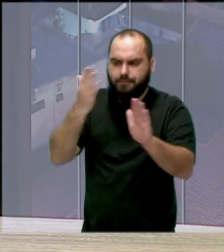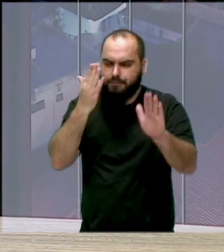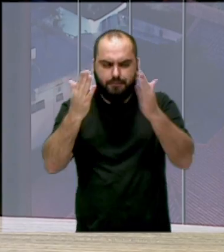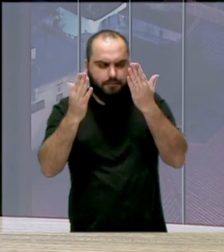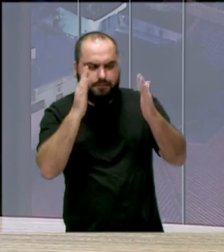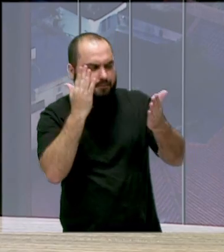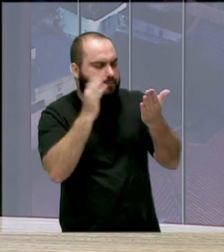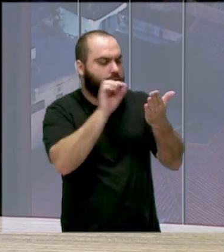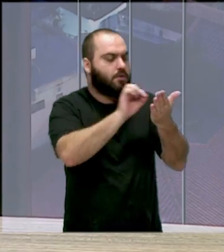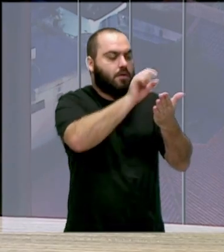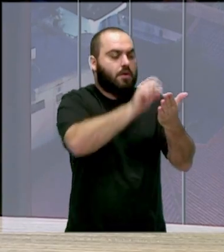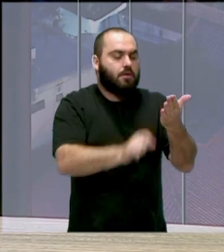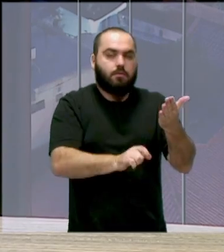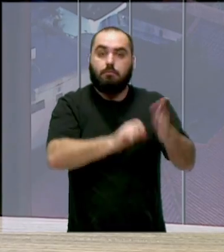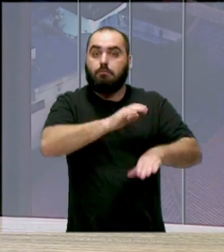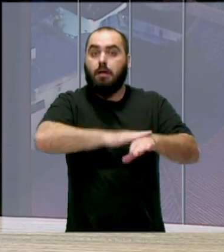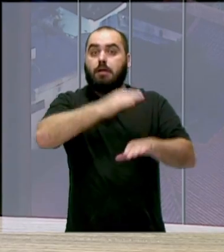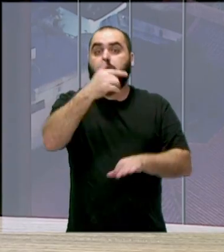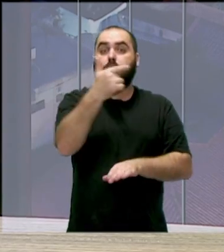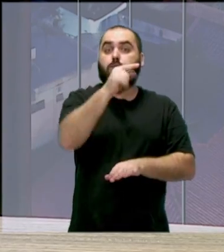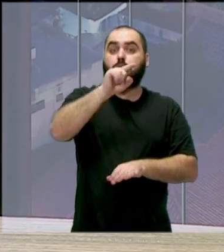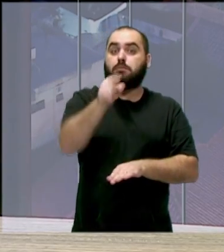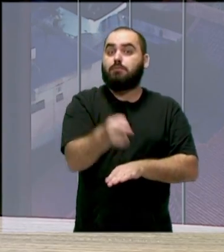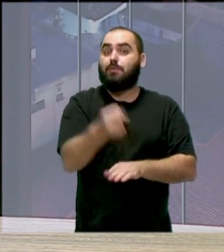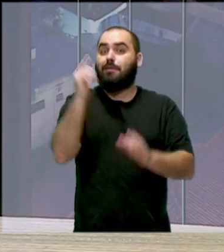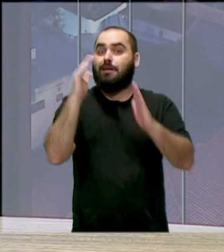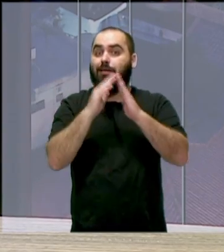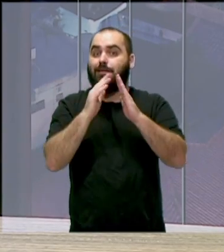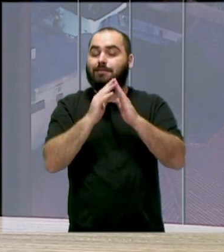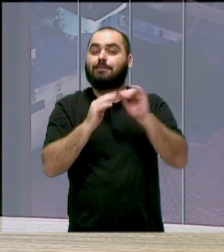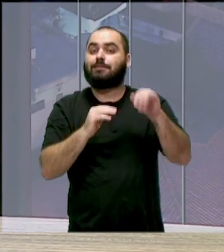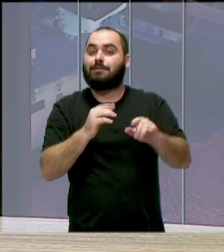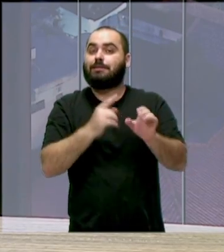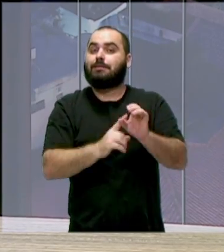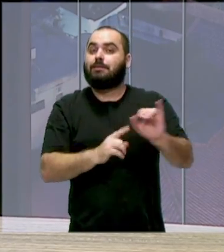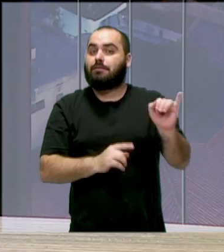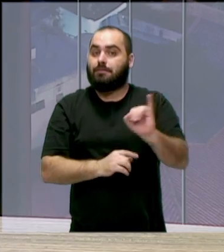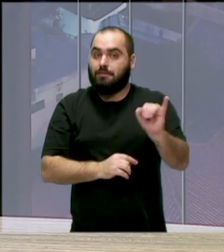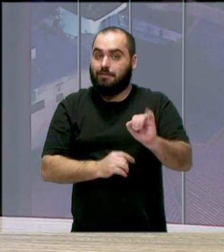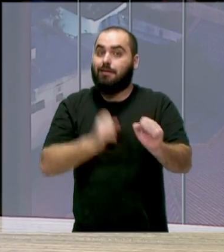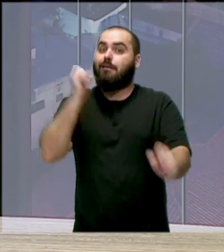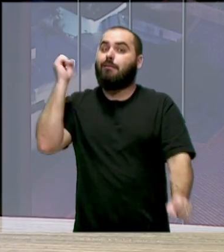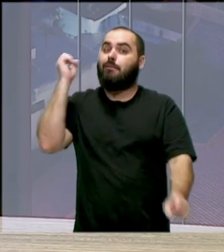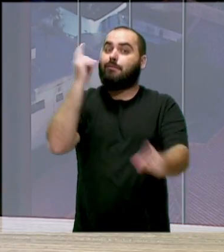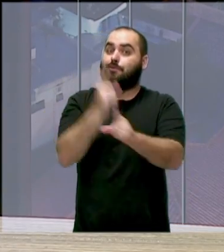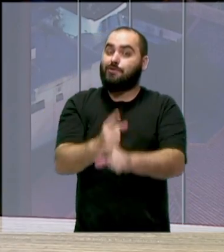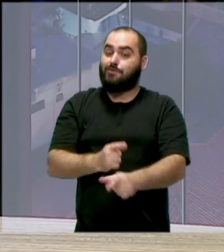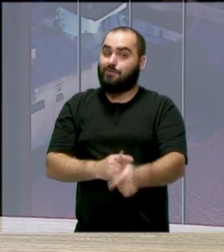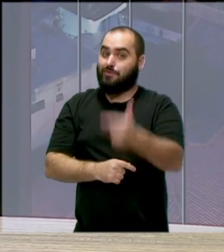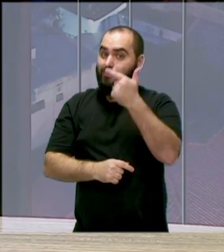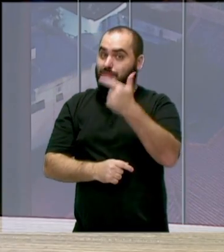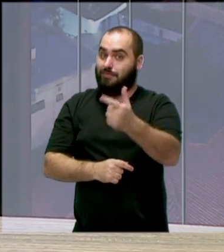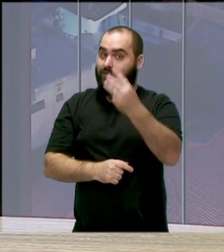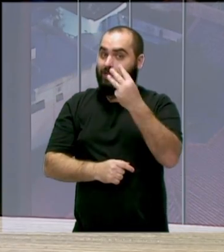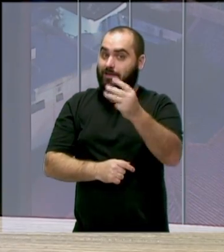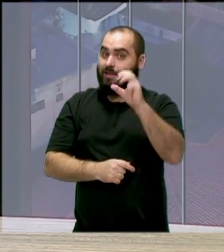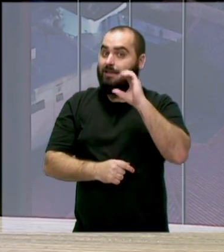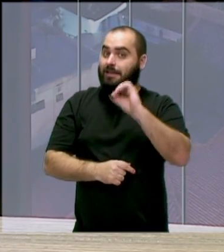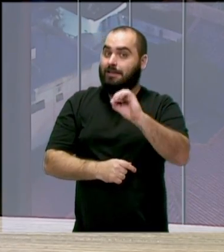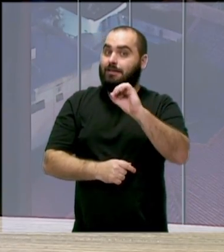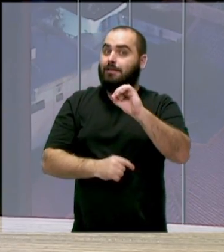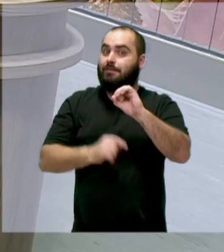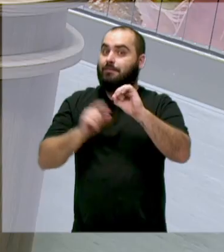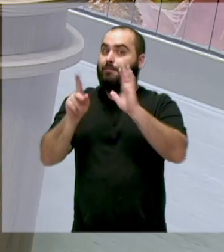de 2.000 domicílios na cidade, nos quais foram encontrados mais de 230 focos do mosquito transmissor da